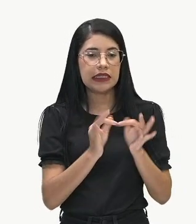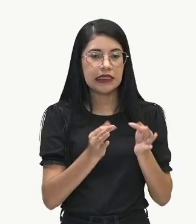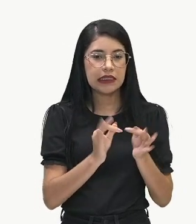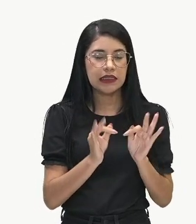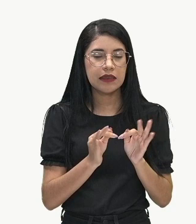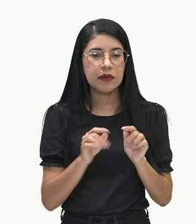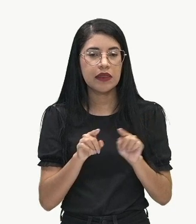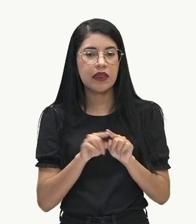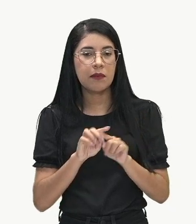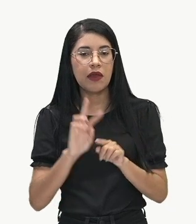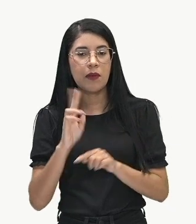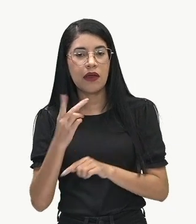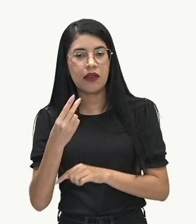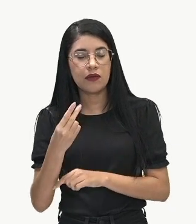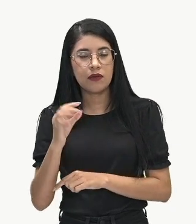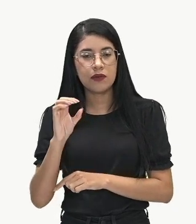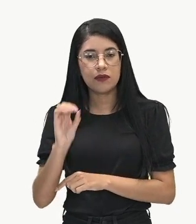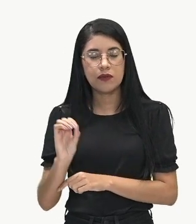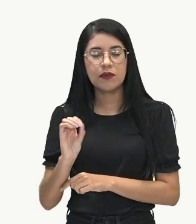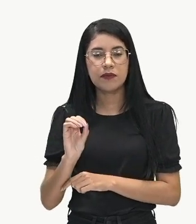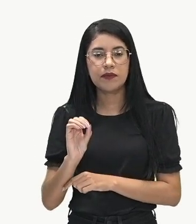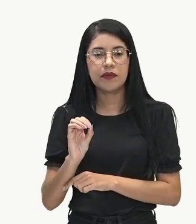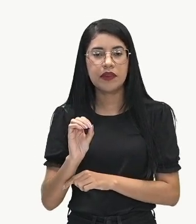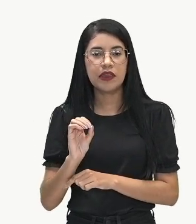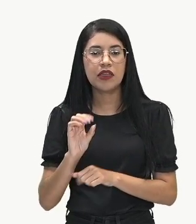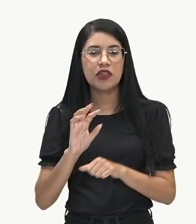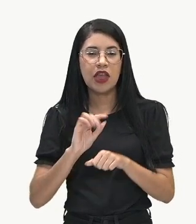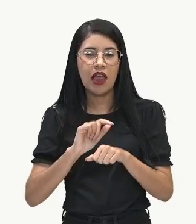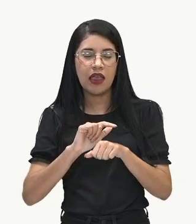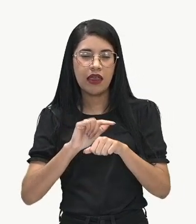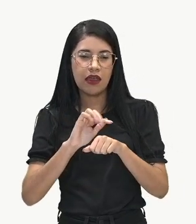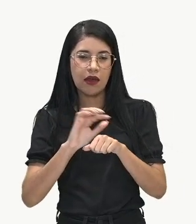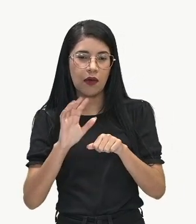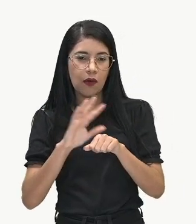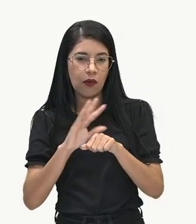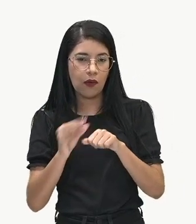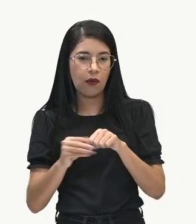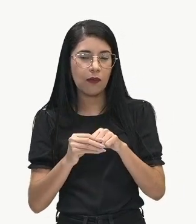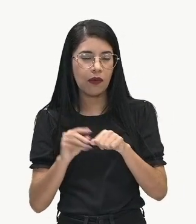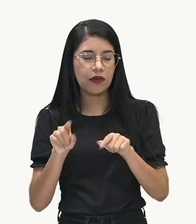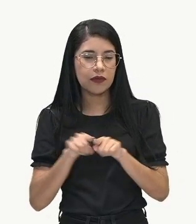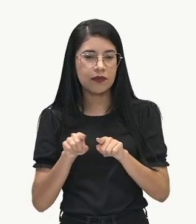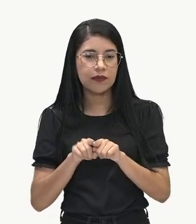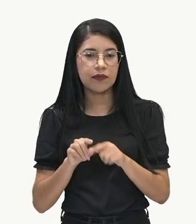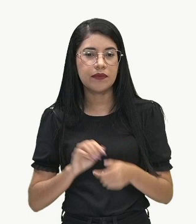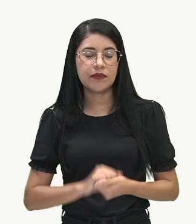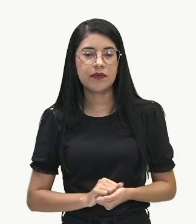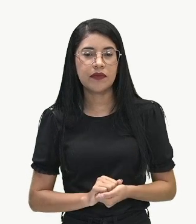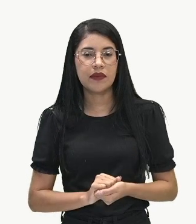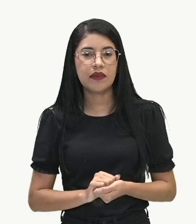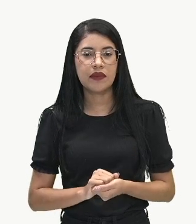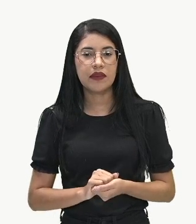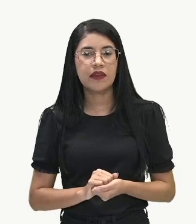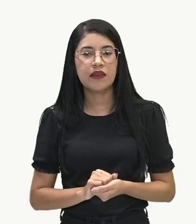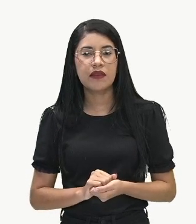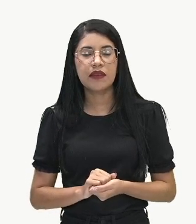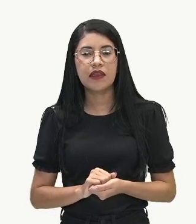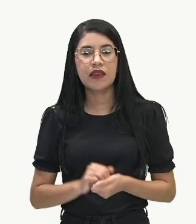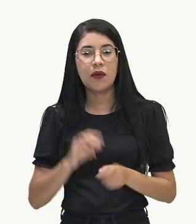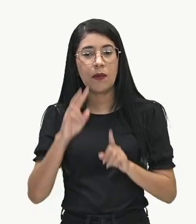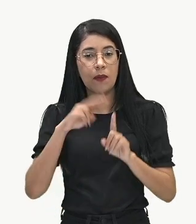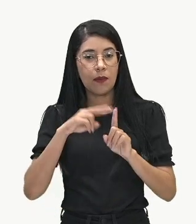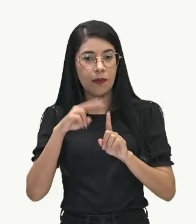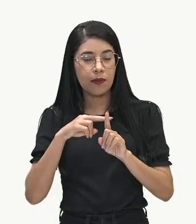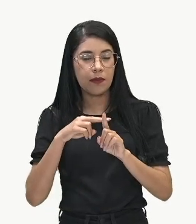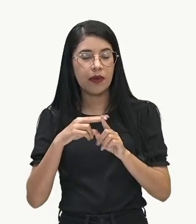o hidrogênio e o oxigênio, a substância composta. E aí elas estão no estado padrão com a entalpia igual a 0. O que